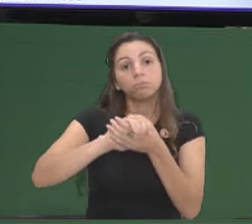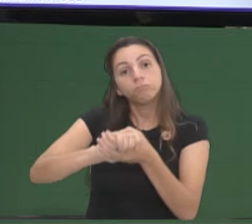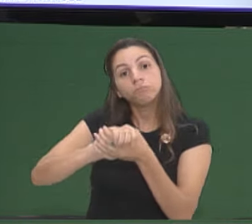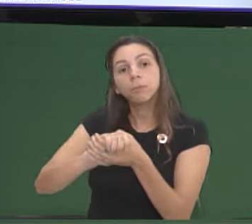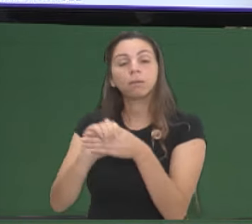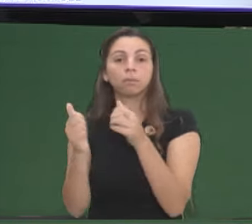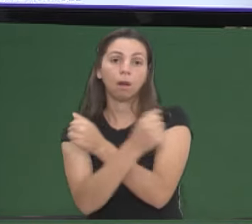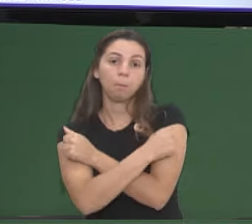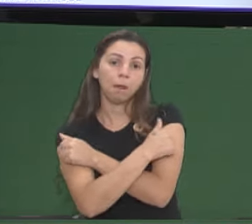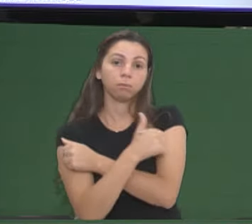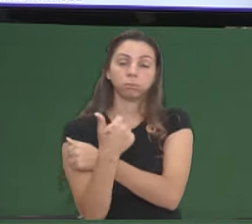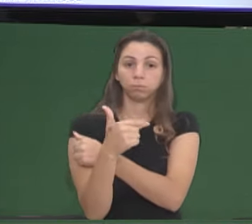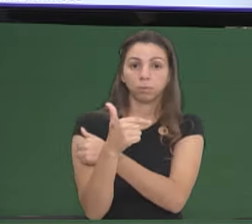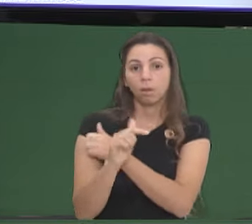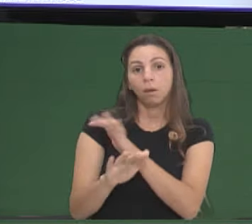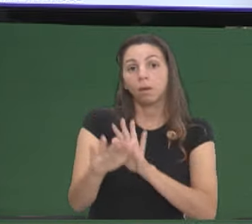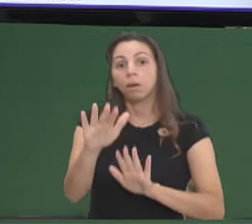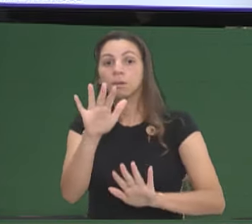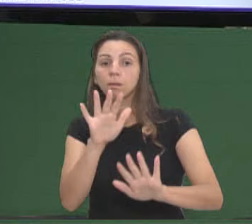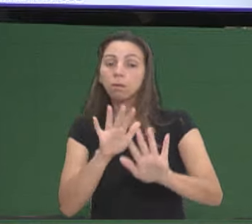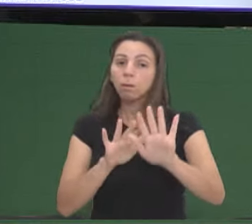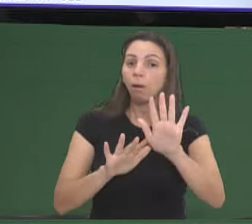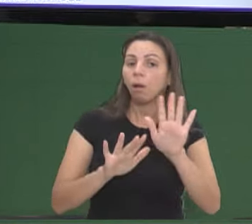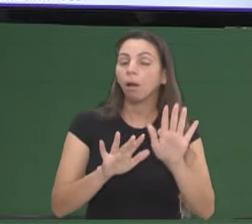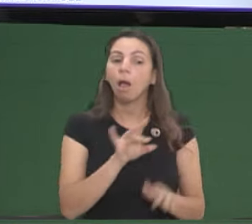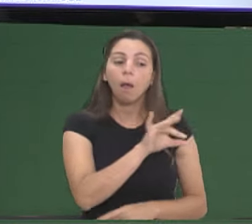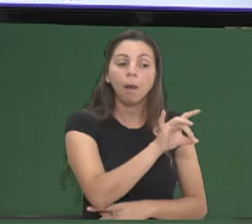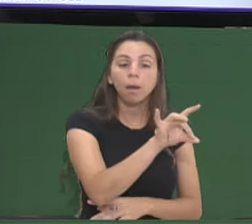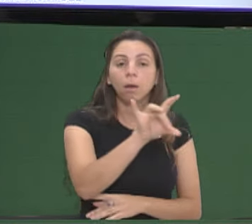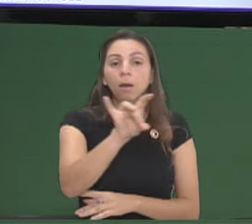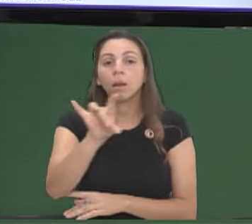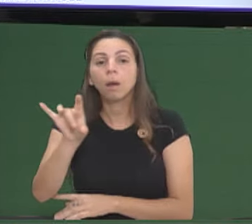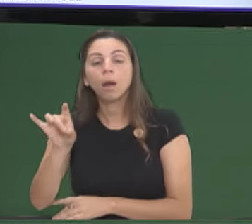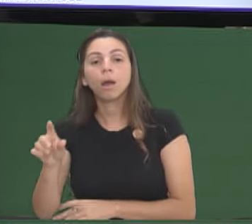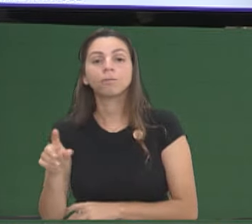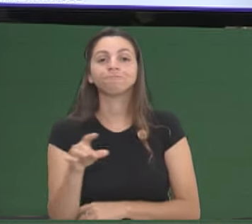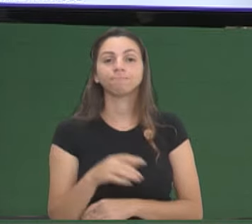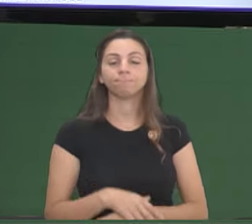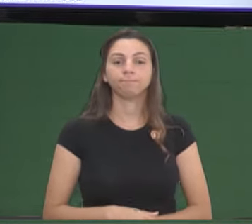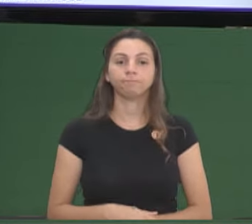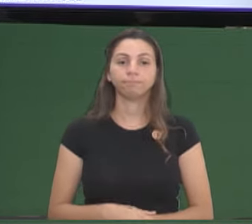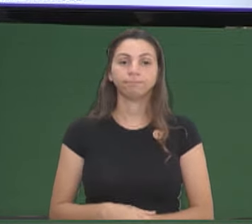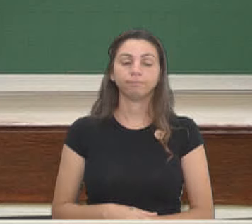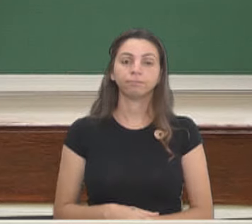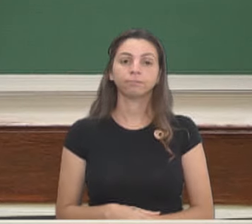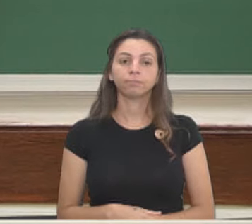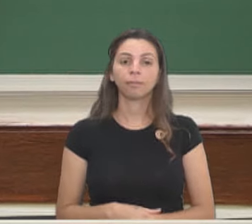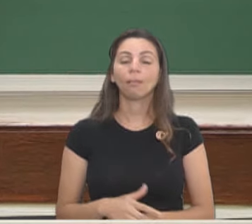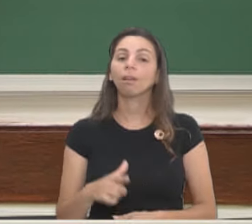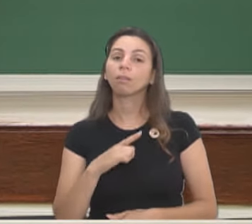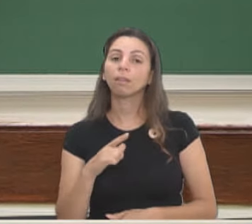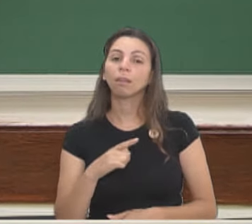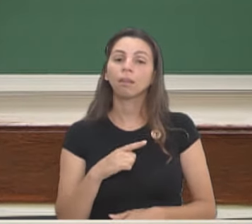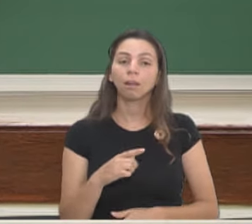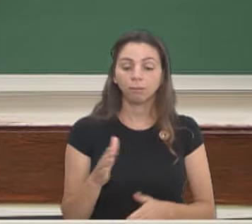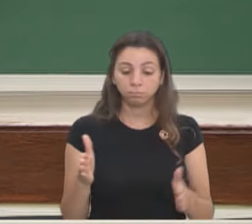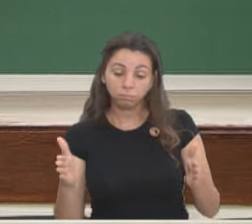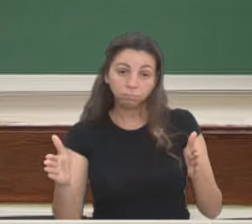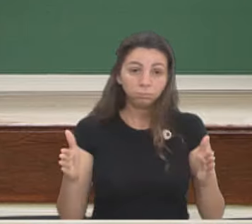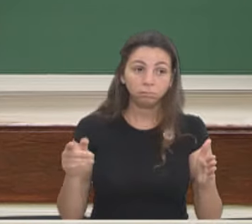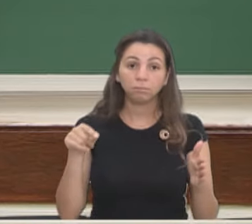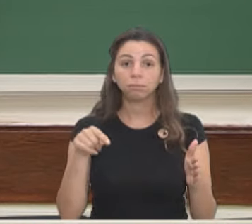que ter cuidado. Então é uma questão pessoal de cada um, de acordo com a sua cultura, né? E existem momentos, né, que